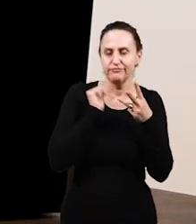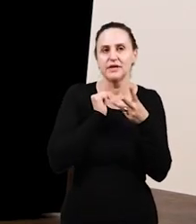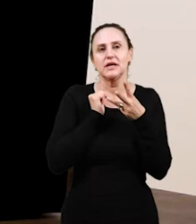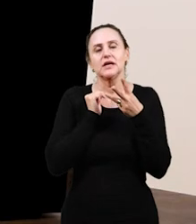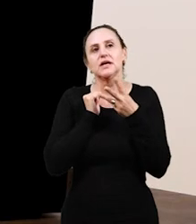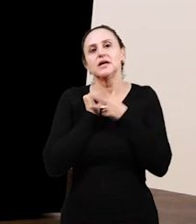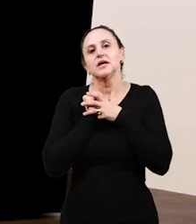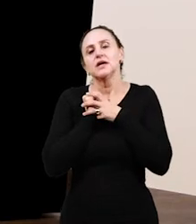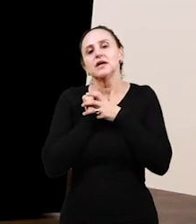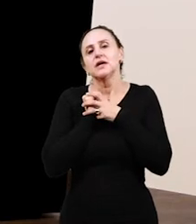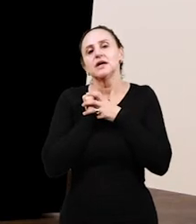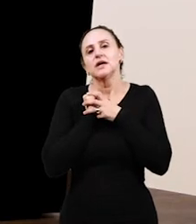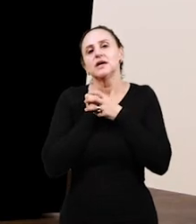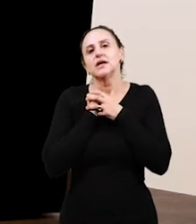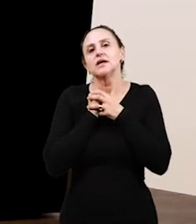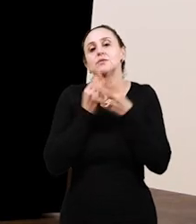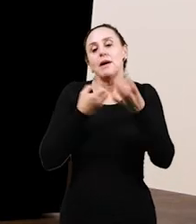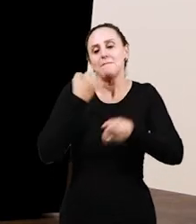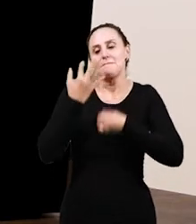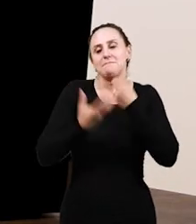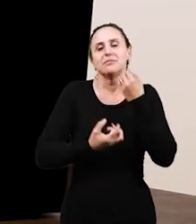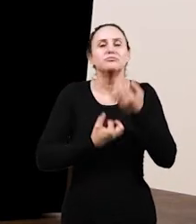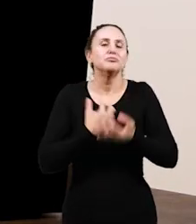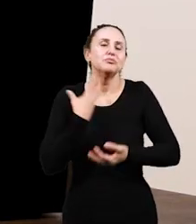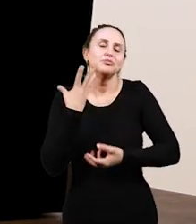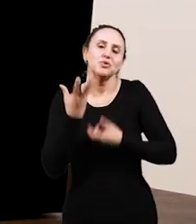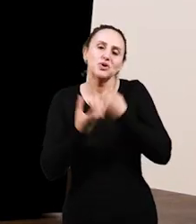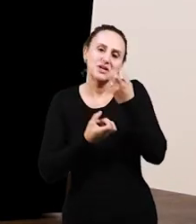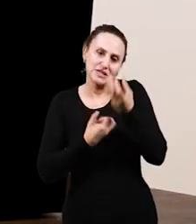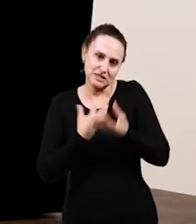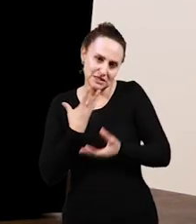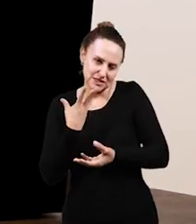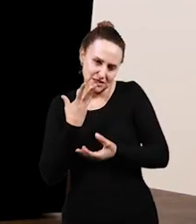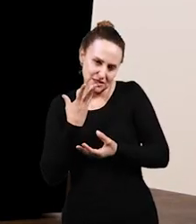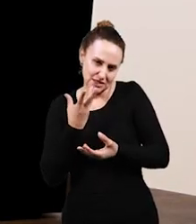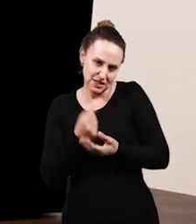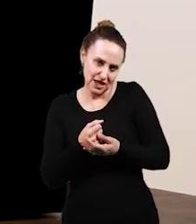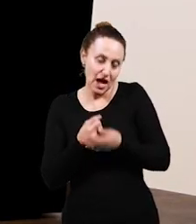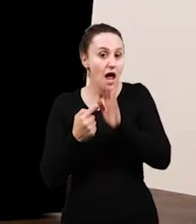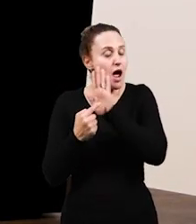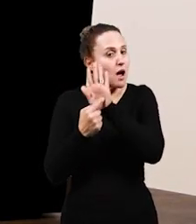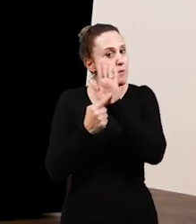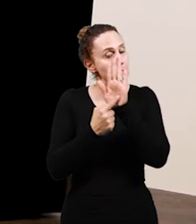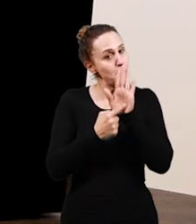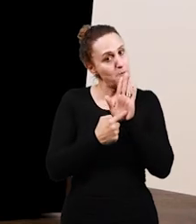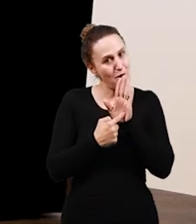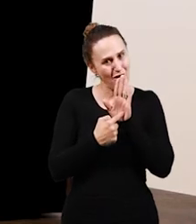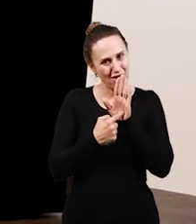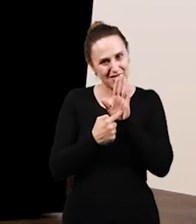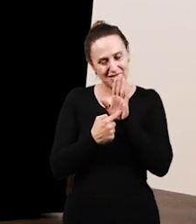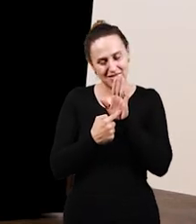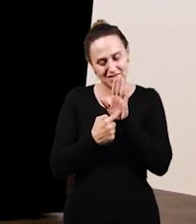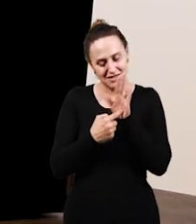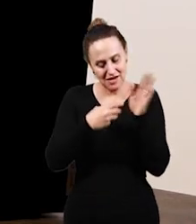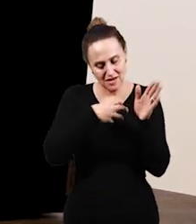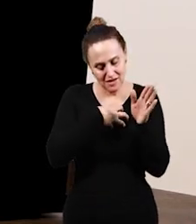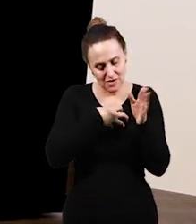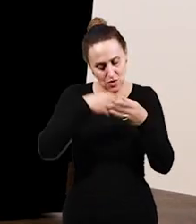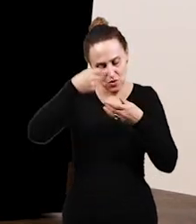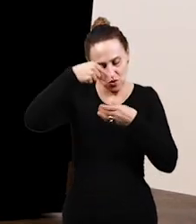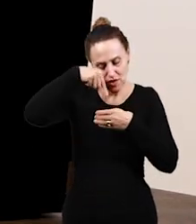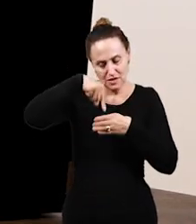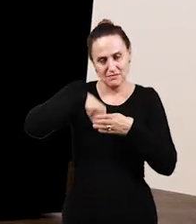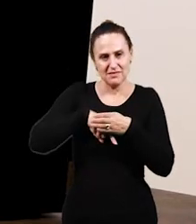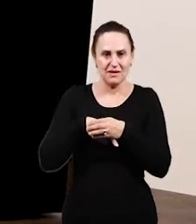apelativa e uma poesia o que que faz uma poesia e se revela informações sobre Estados interiores